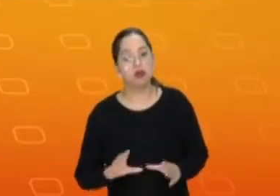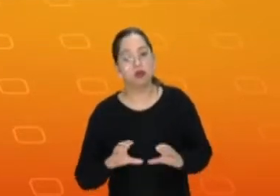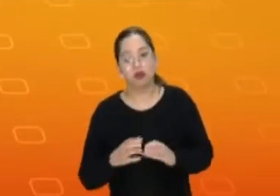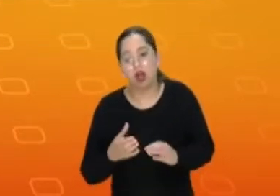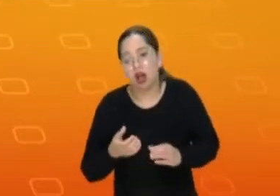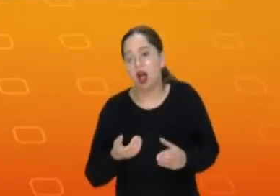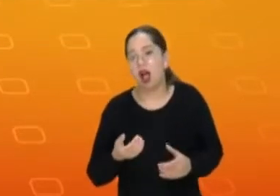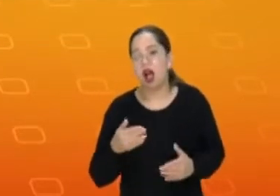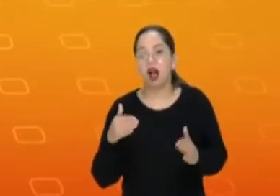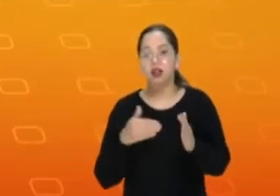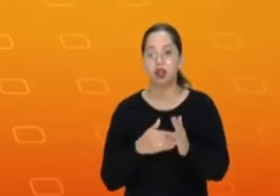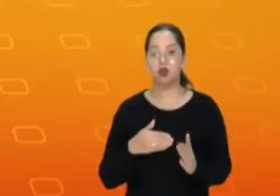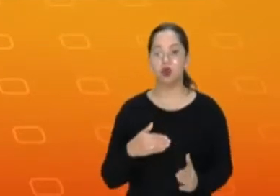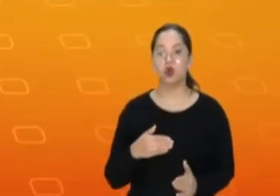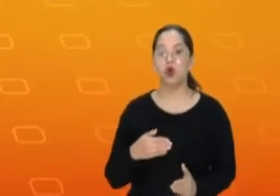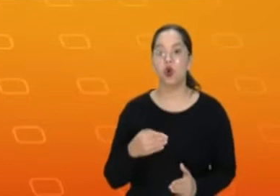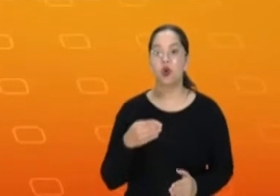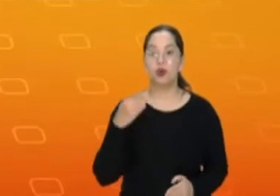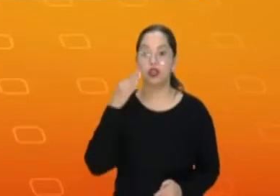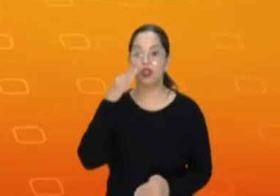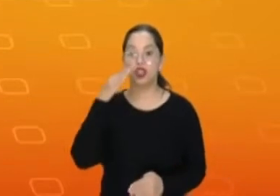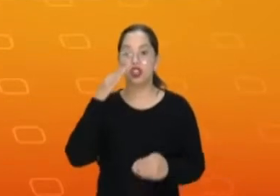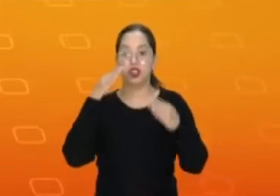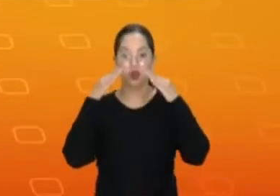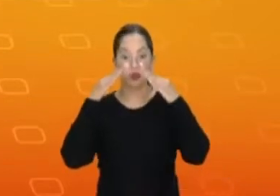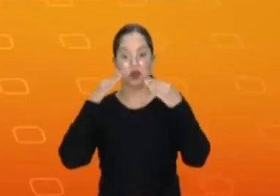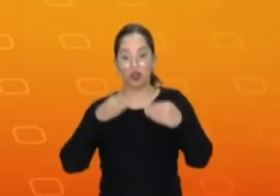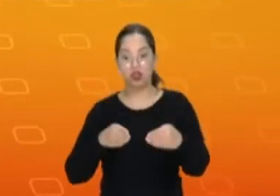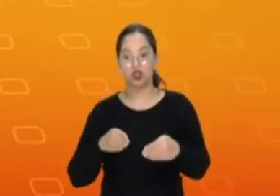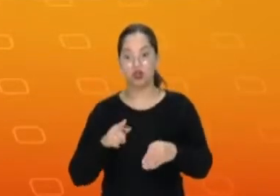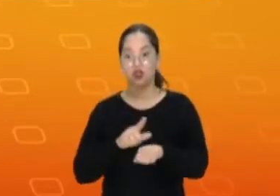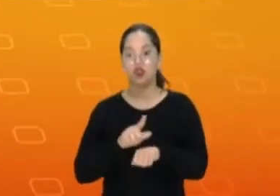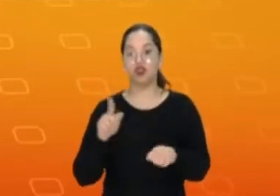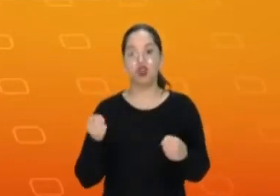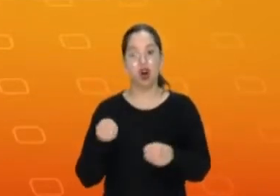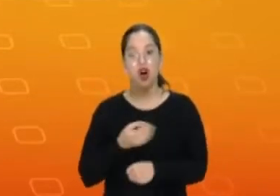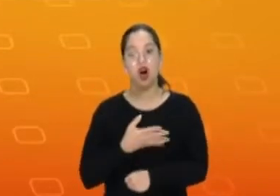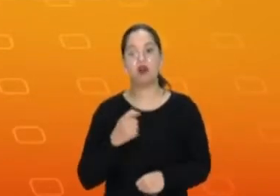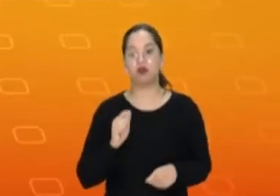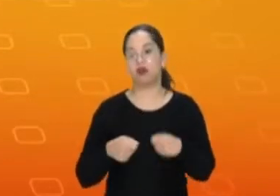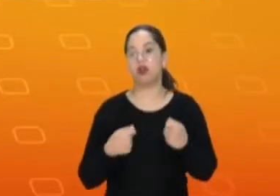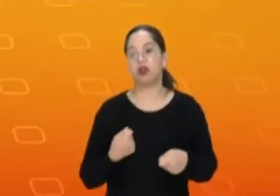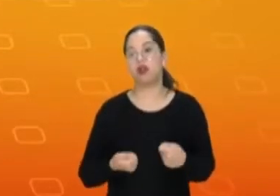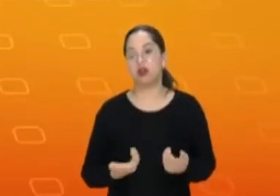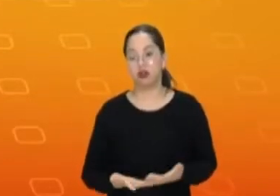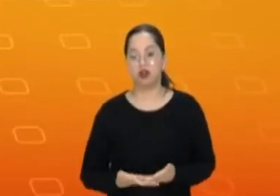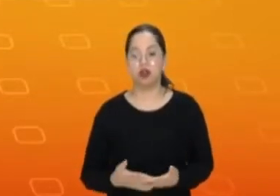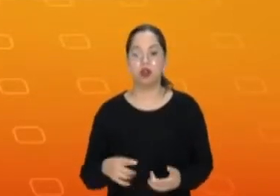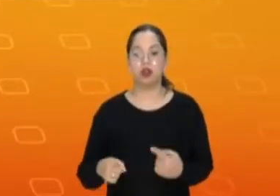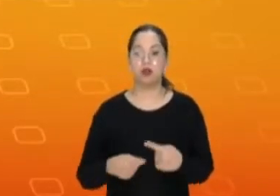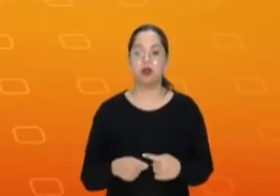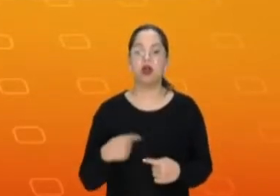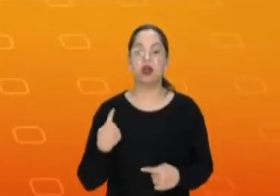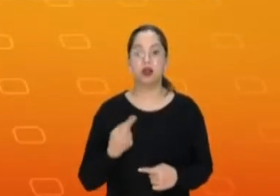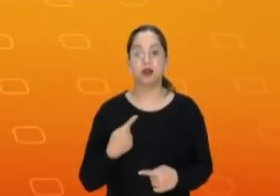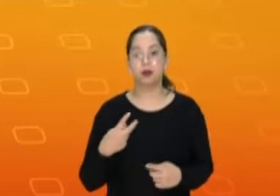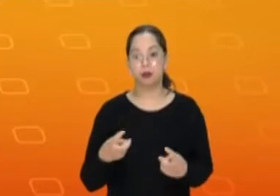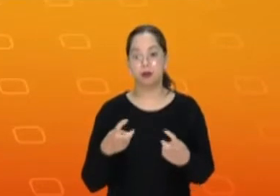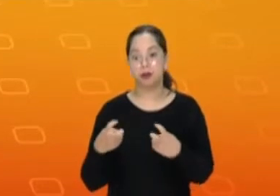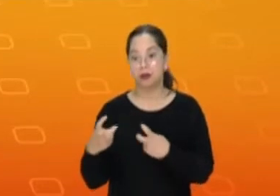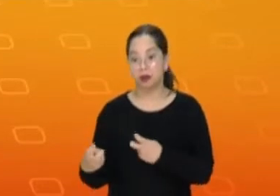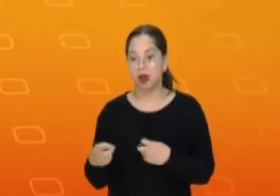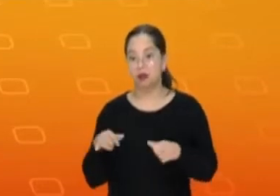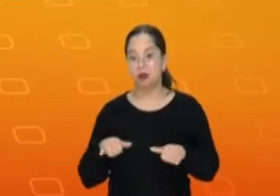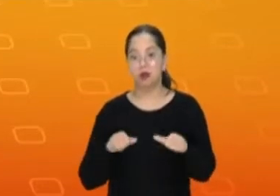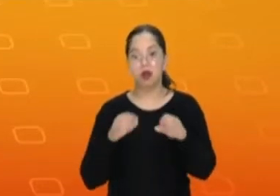negócios, né? Porque eu acho que cada vez mais o mercado publicitário tá mudando. Quando a